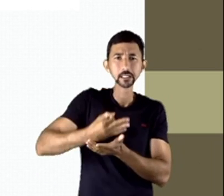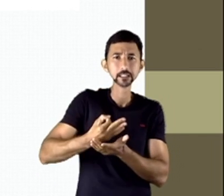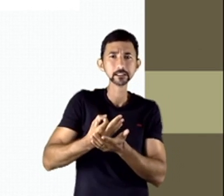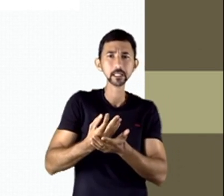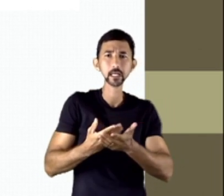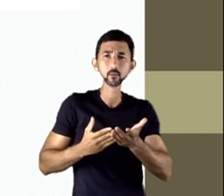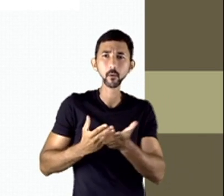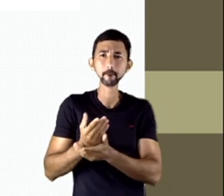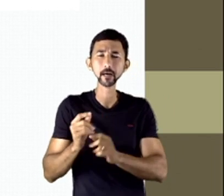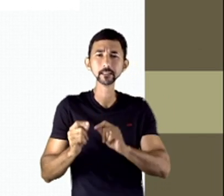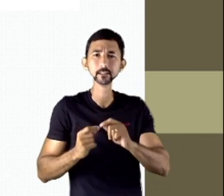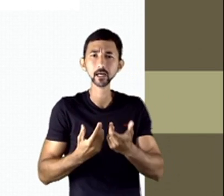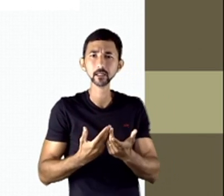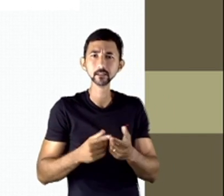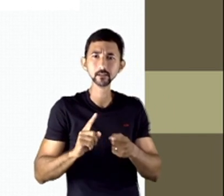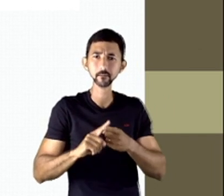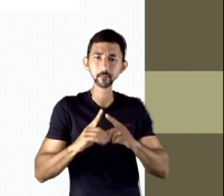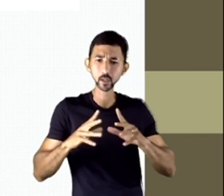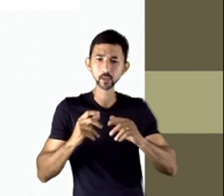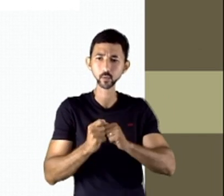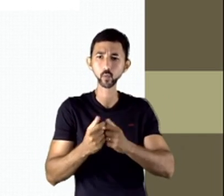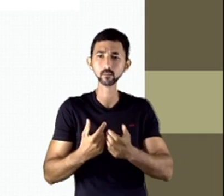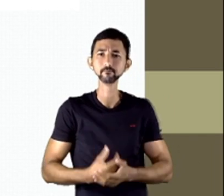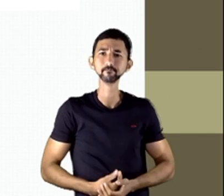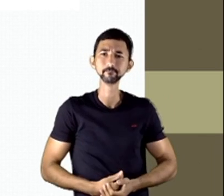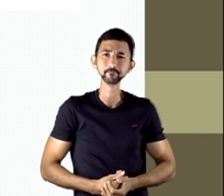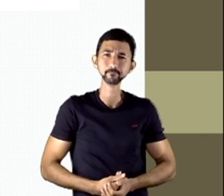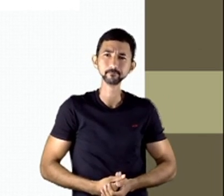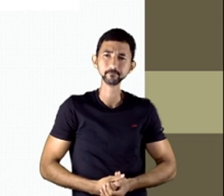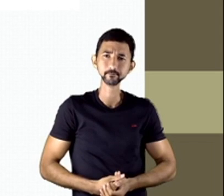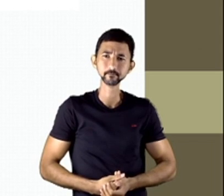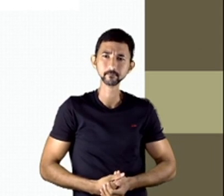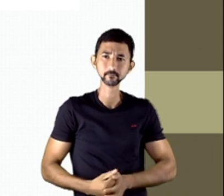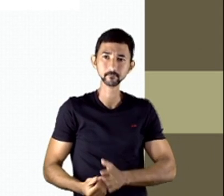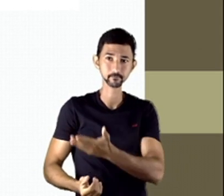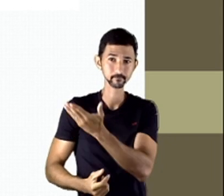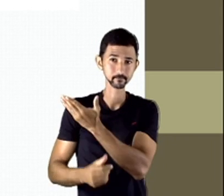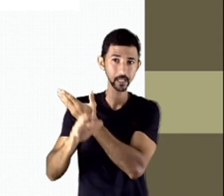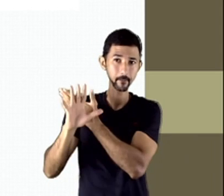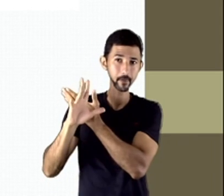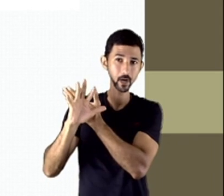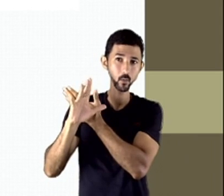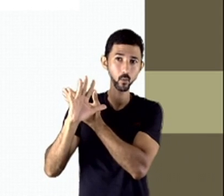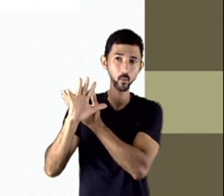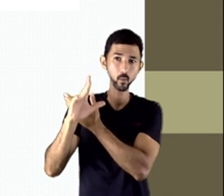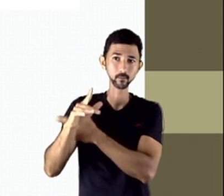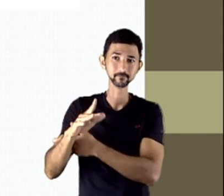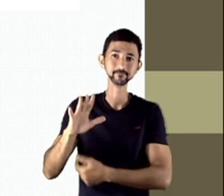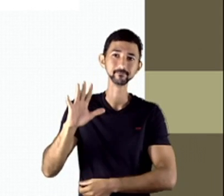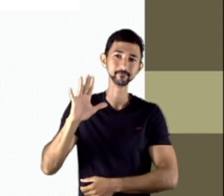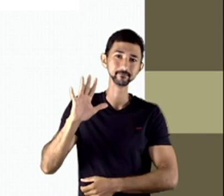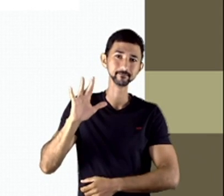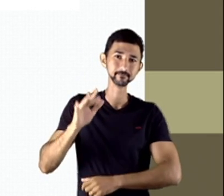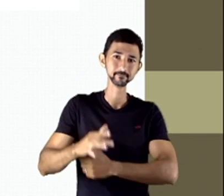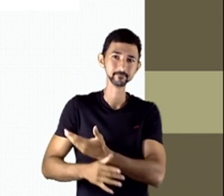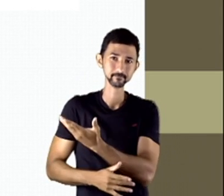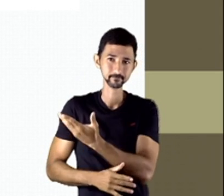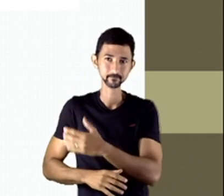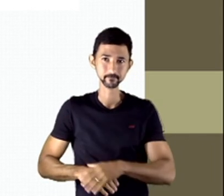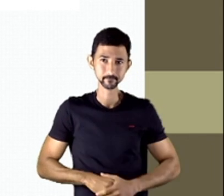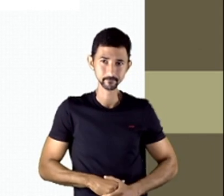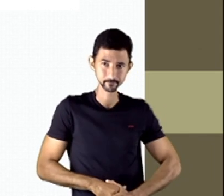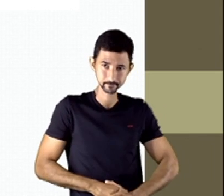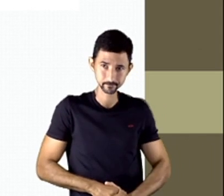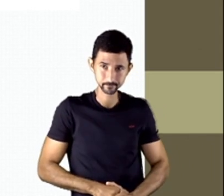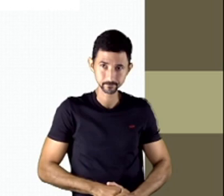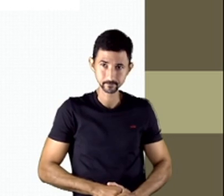passagem e se está de acordo a passagem inteira. Estão vendo essa mãozinha aí na tela? Pois é. É